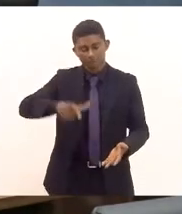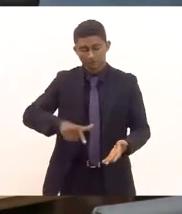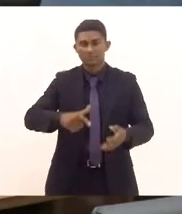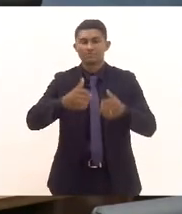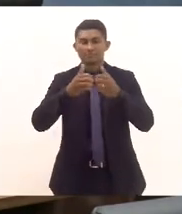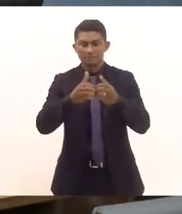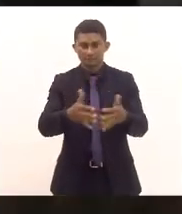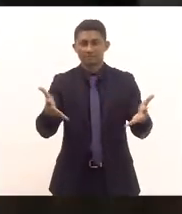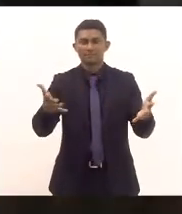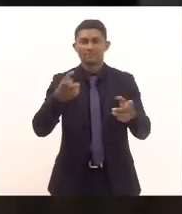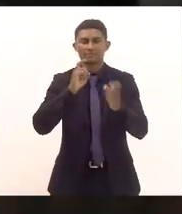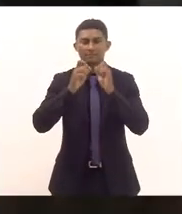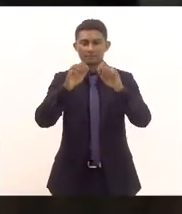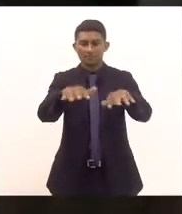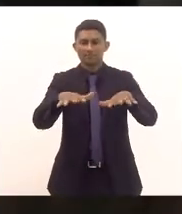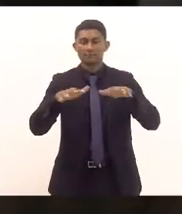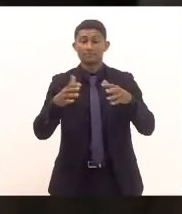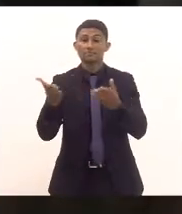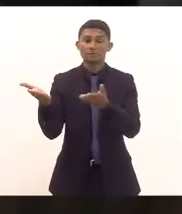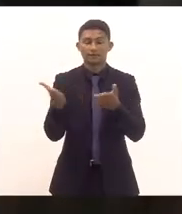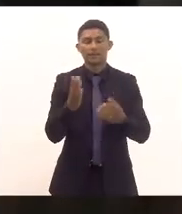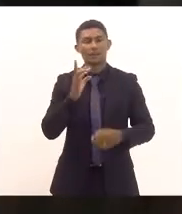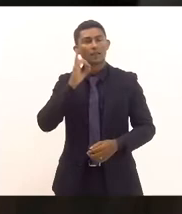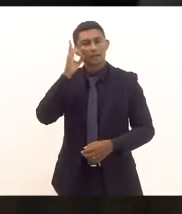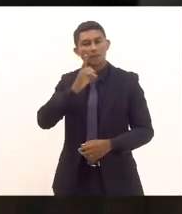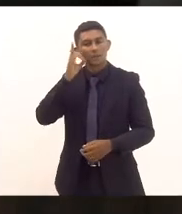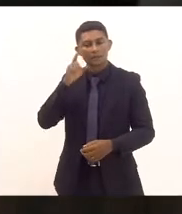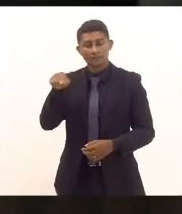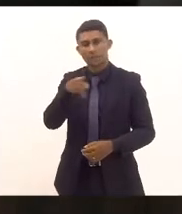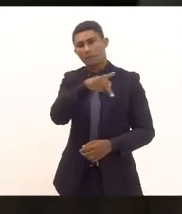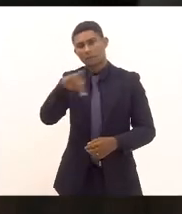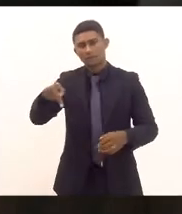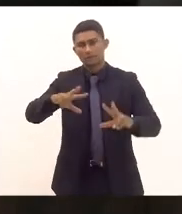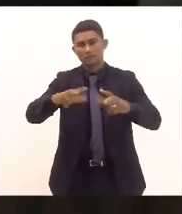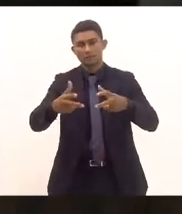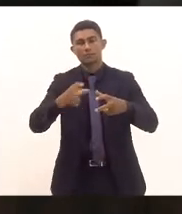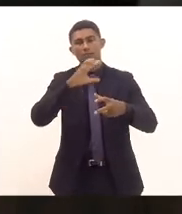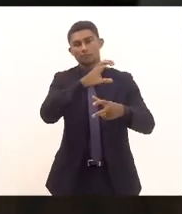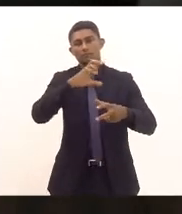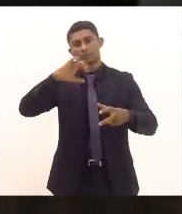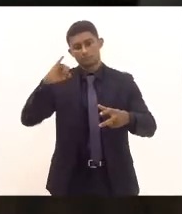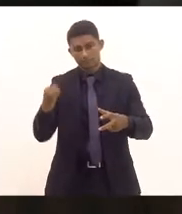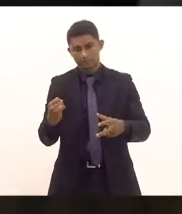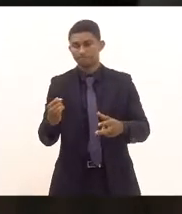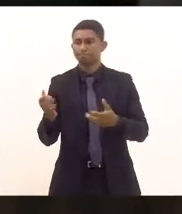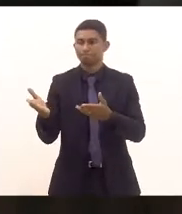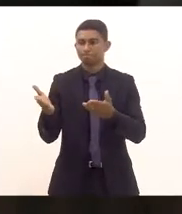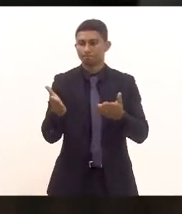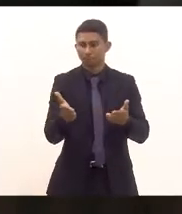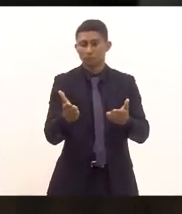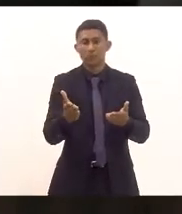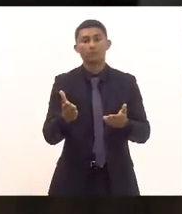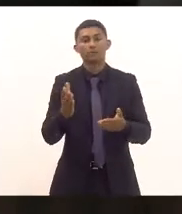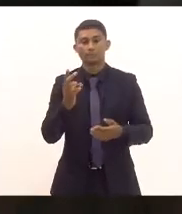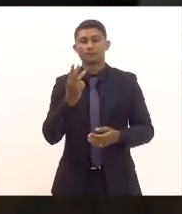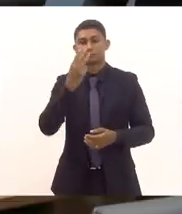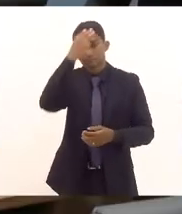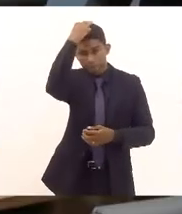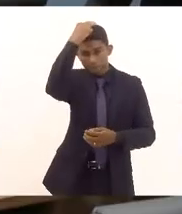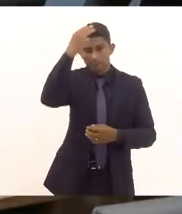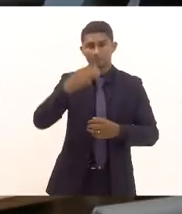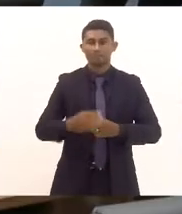sessão presidente da convida o deputado presidente da Comissão de concessão Justiça Márcio Pacheco